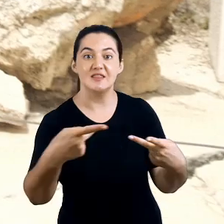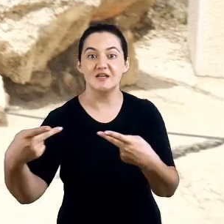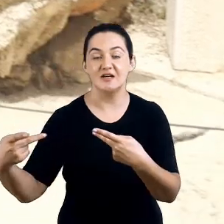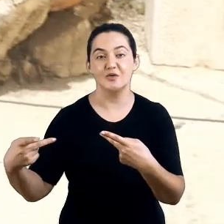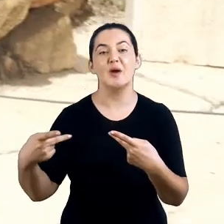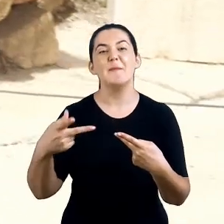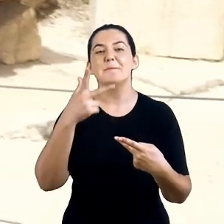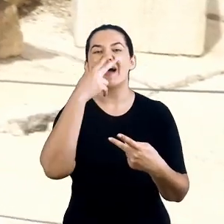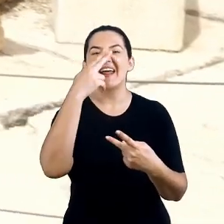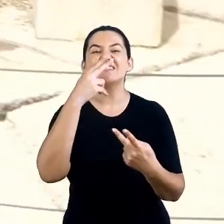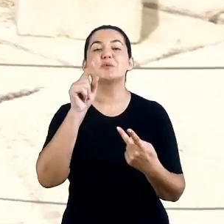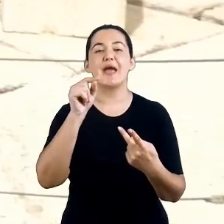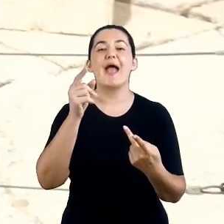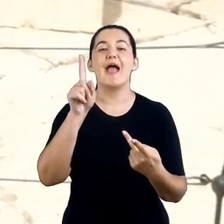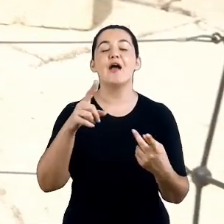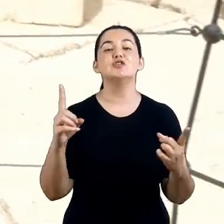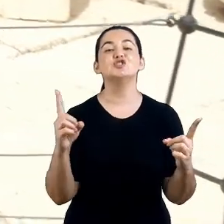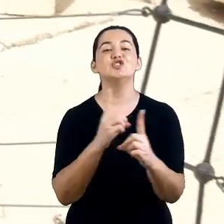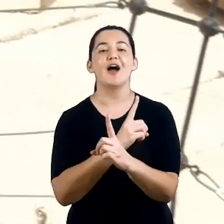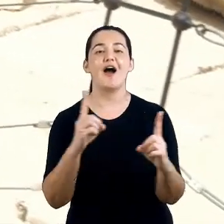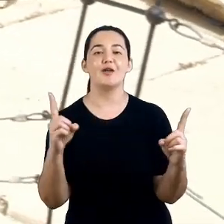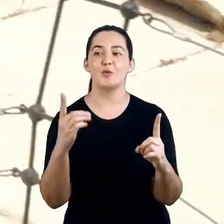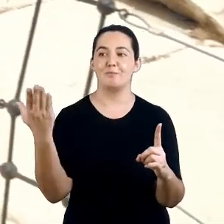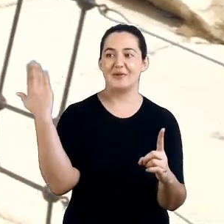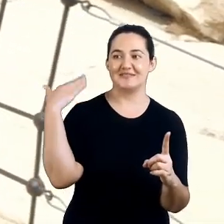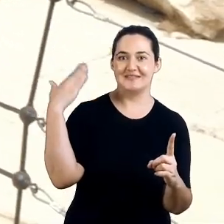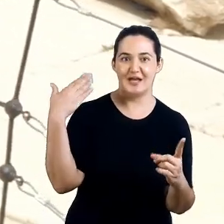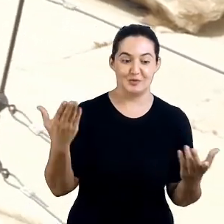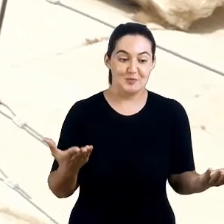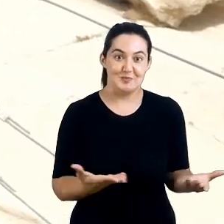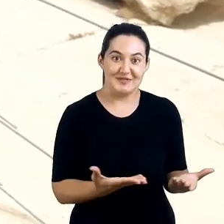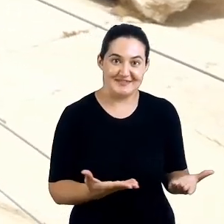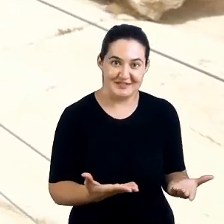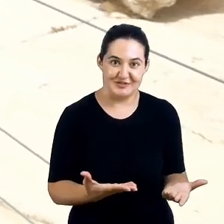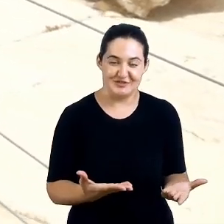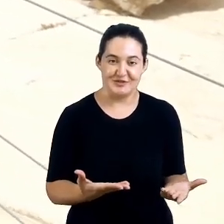num diálogo com o presente. E é por isso que o programa Evidências traz esse